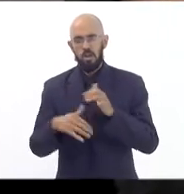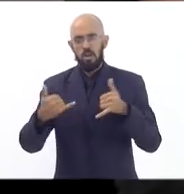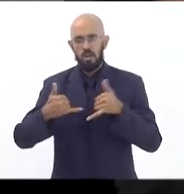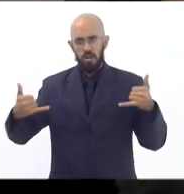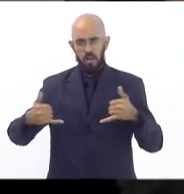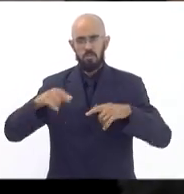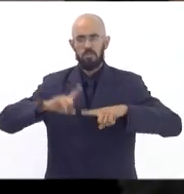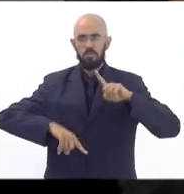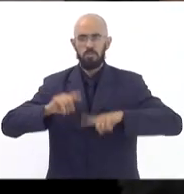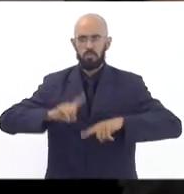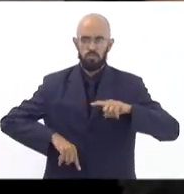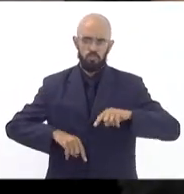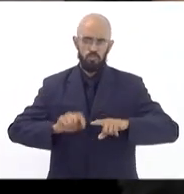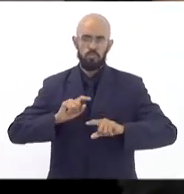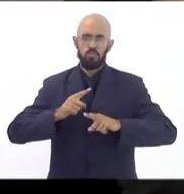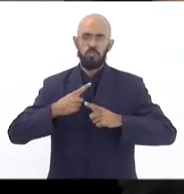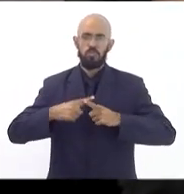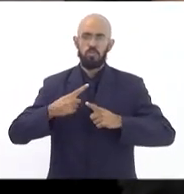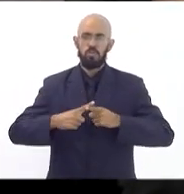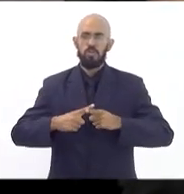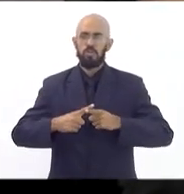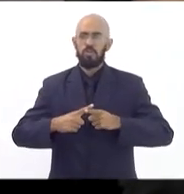por um